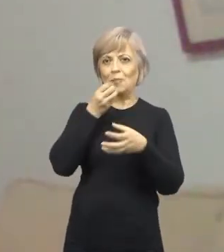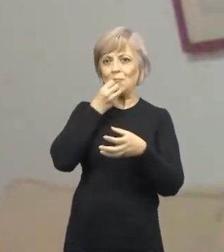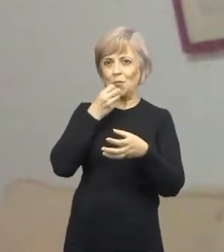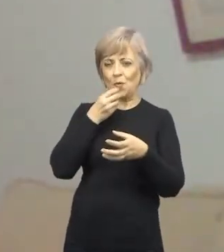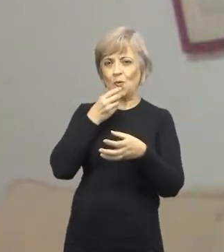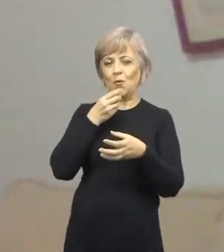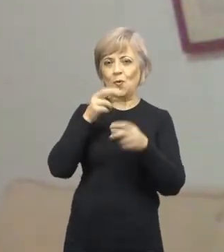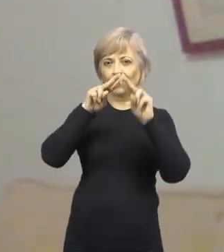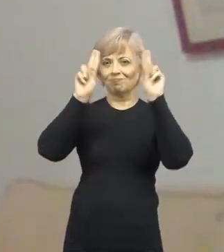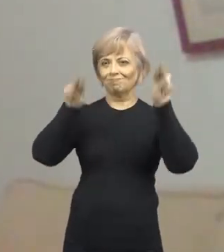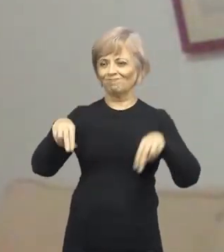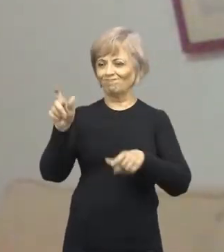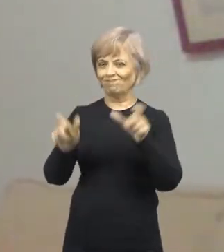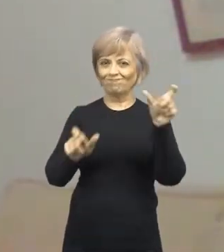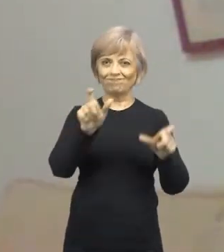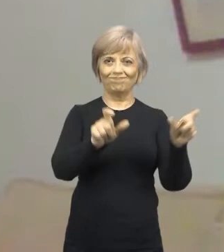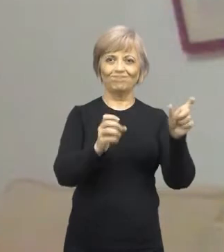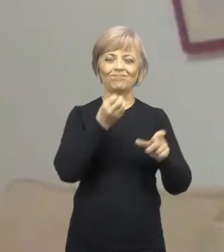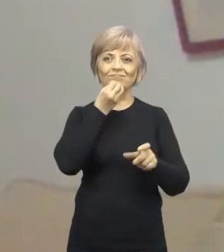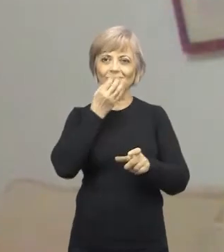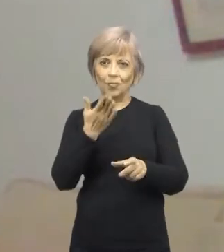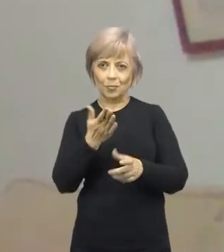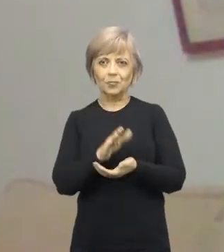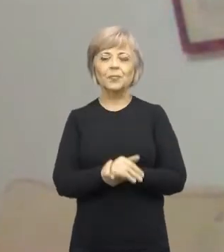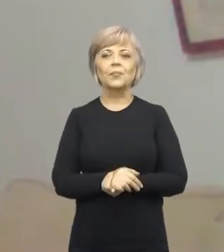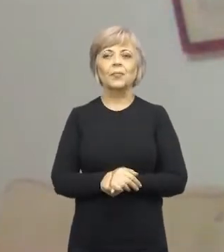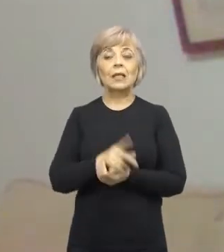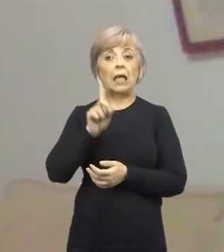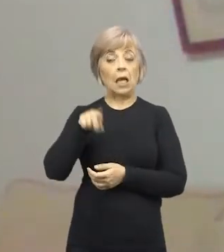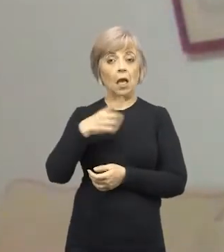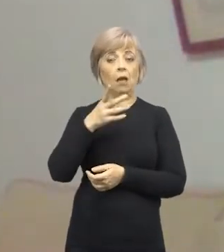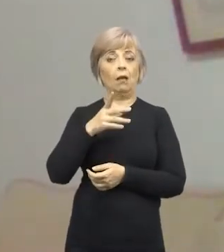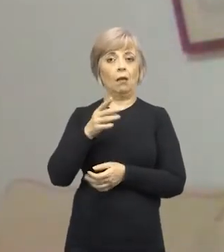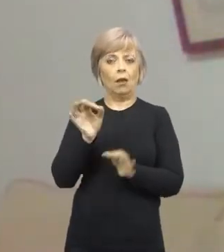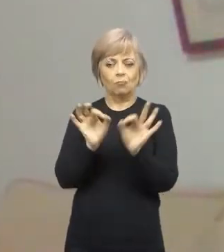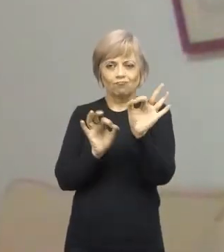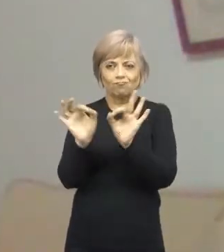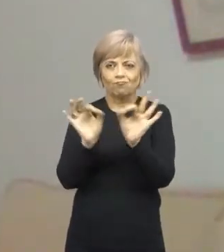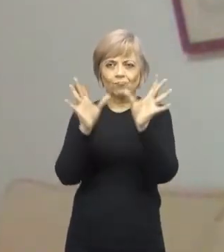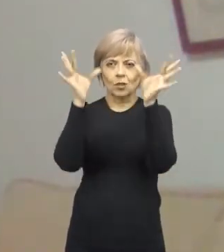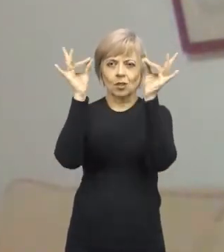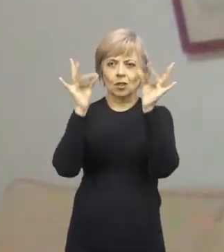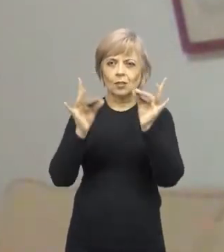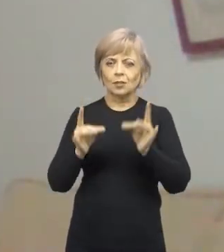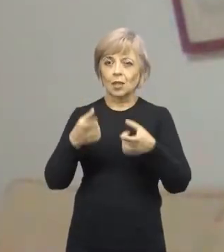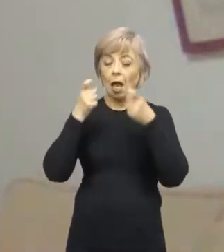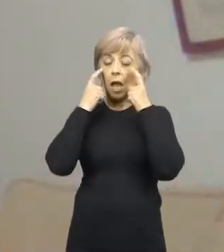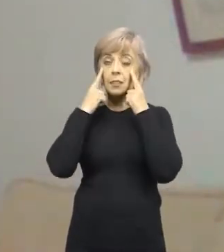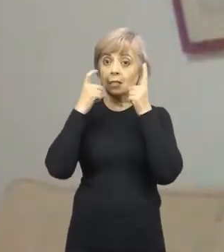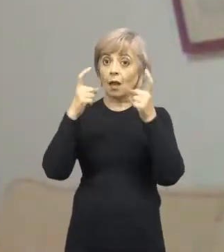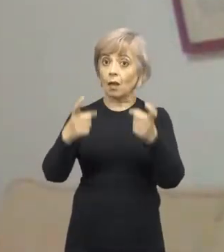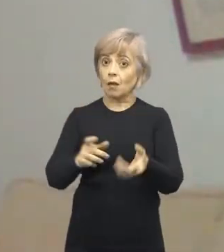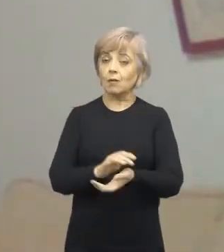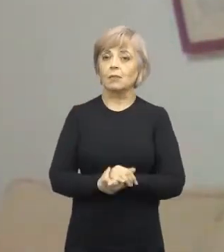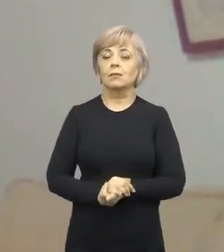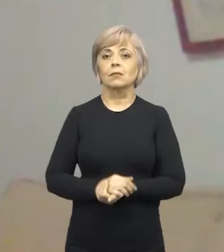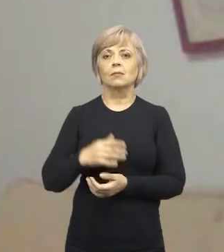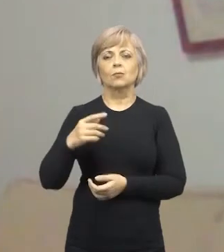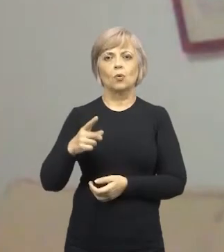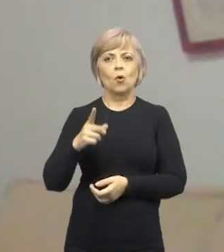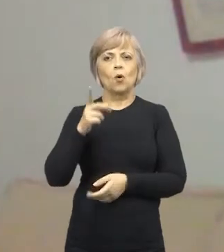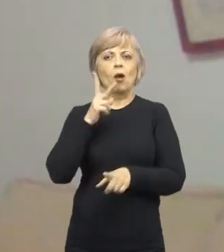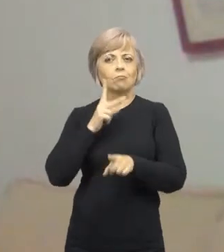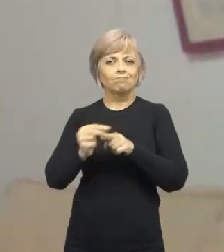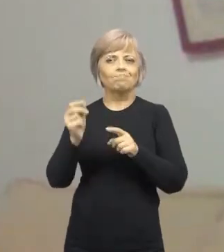os funcionários do NAI são primorosos, eles são muito atentos, faz parte do